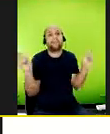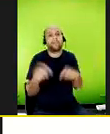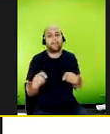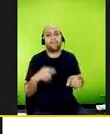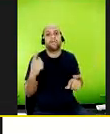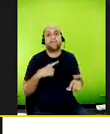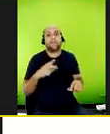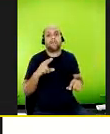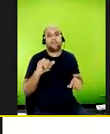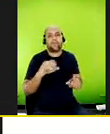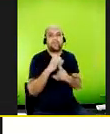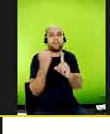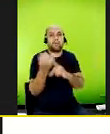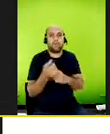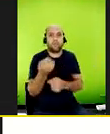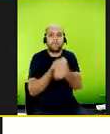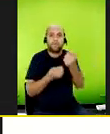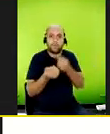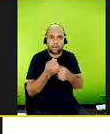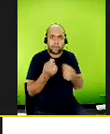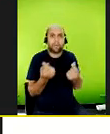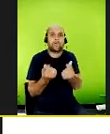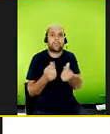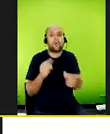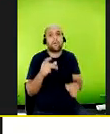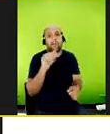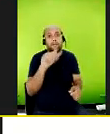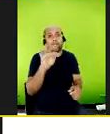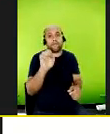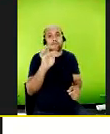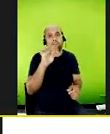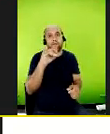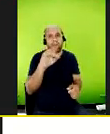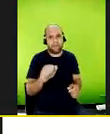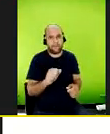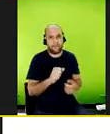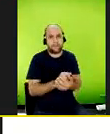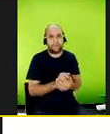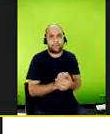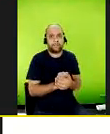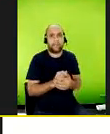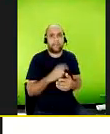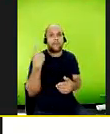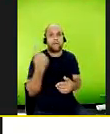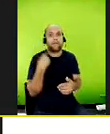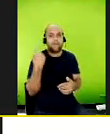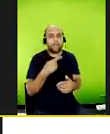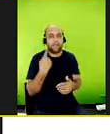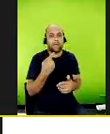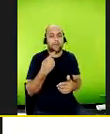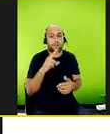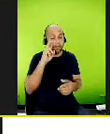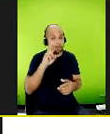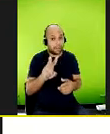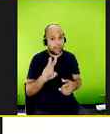uma vulnerabilidade socioeconômica ou afetiva e o que é muito que vocês entendessem isso para que a gente olhasse para o outro é